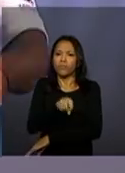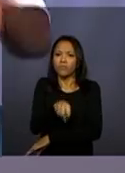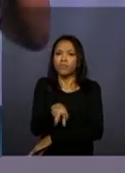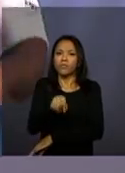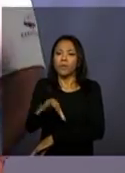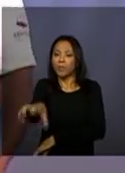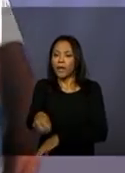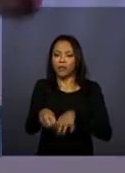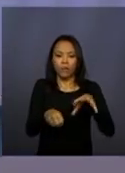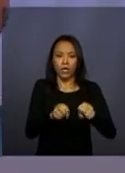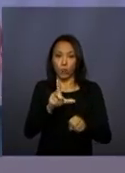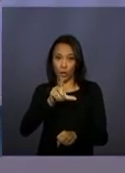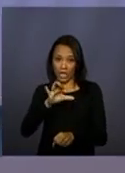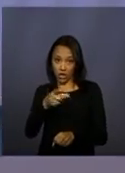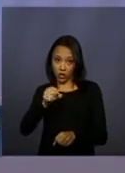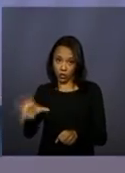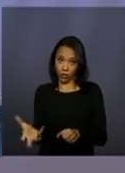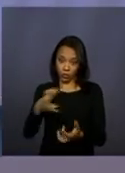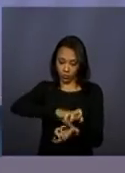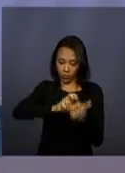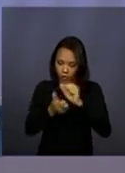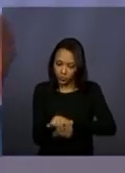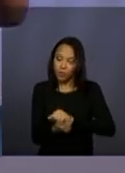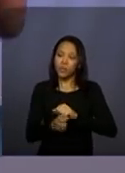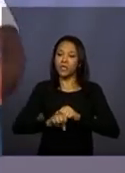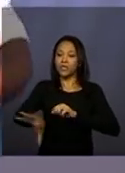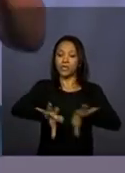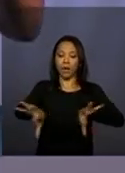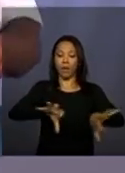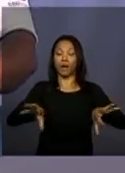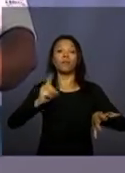de coleta seletiva, e não dentro dos galpões confinados,